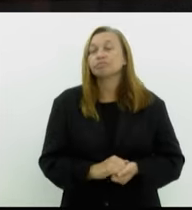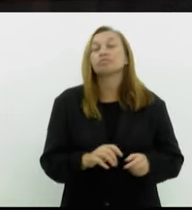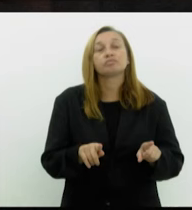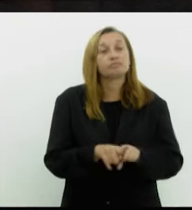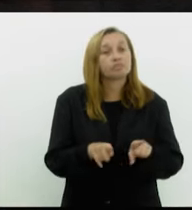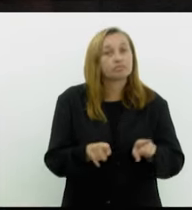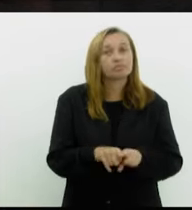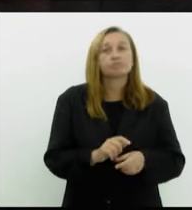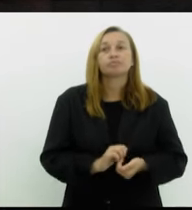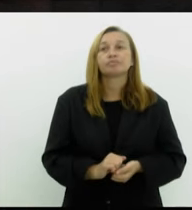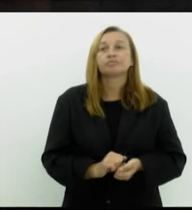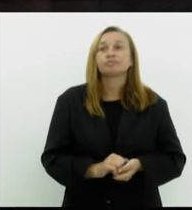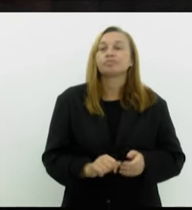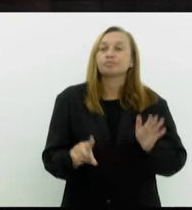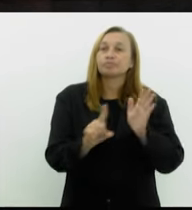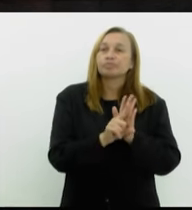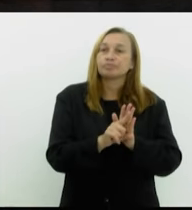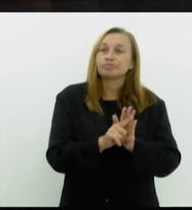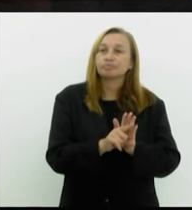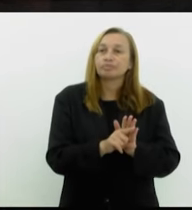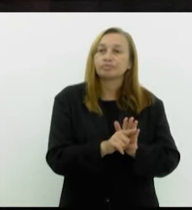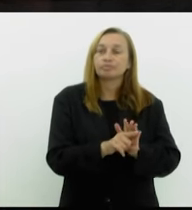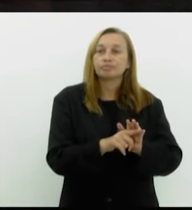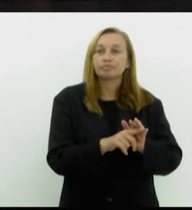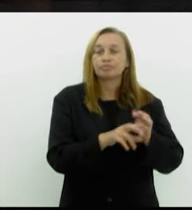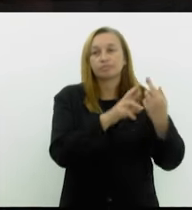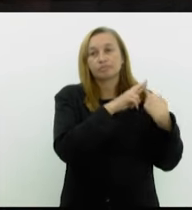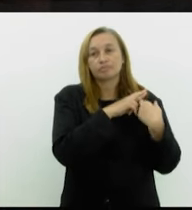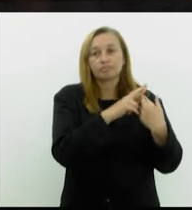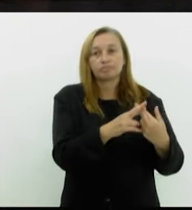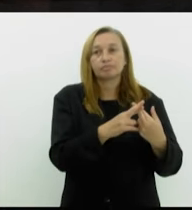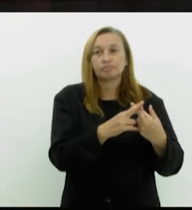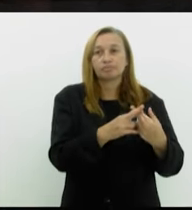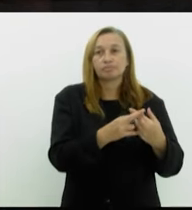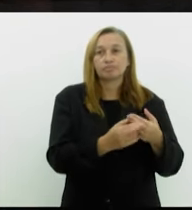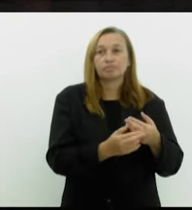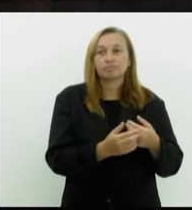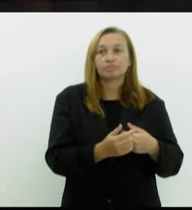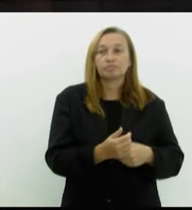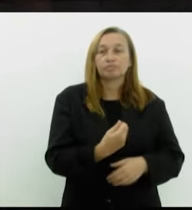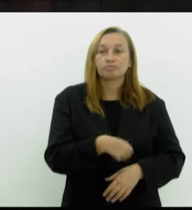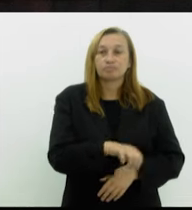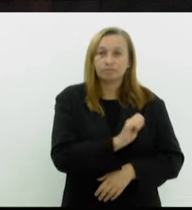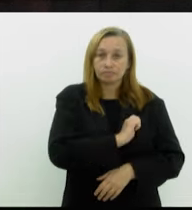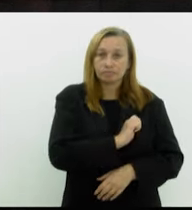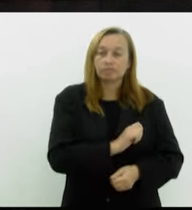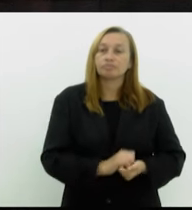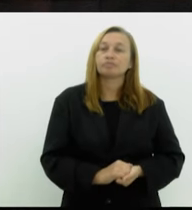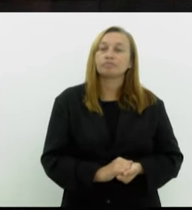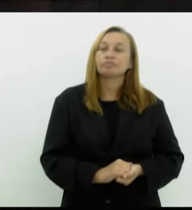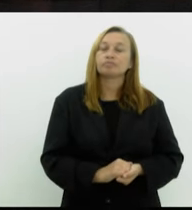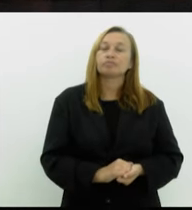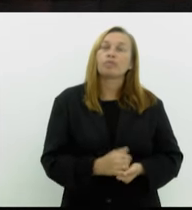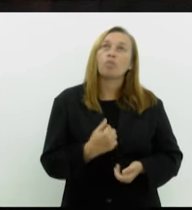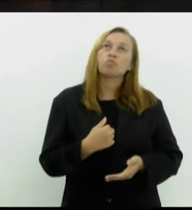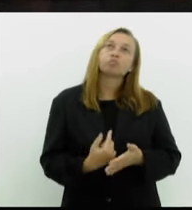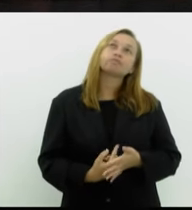também na Lei de Responsabilidade Fiscal. Aí me